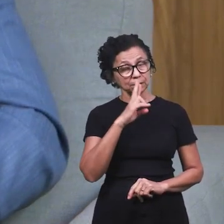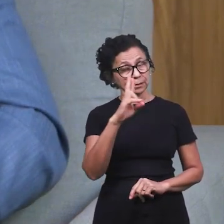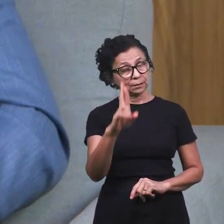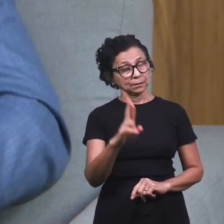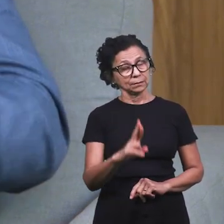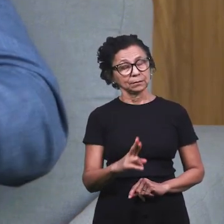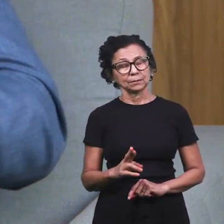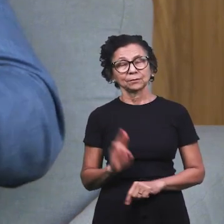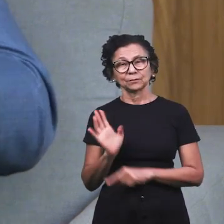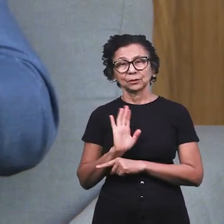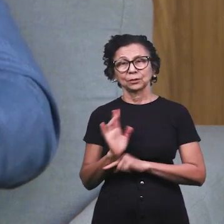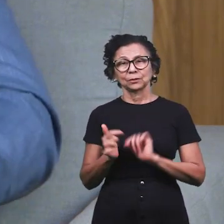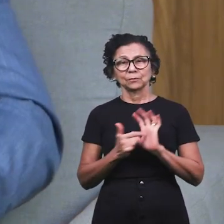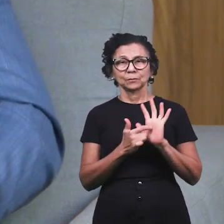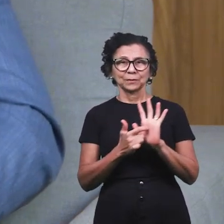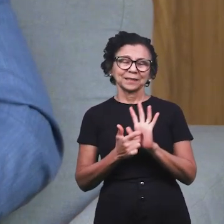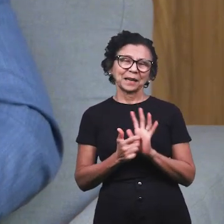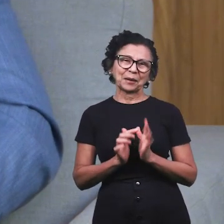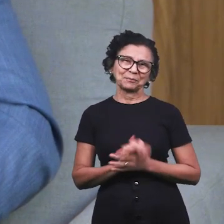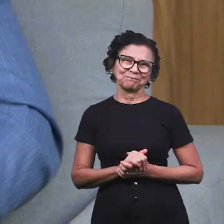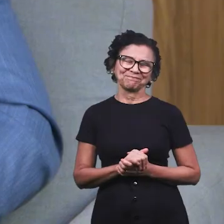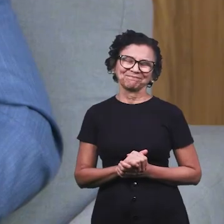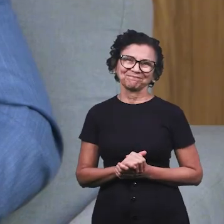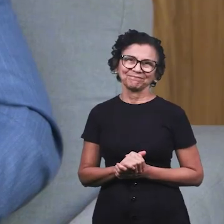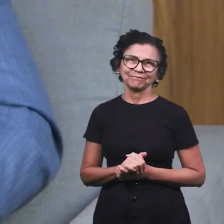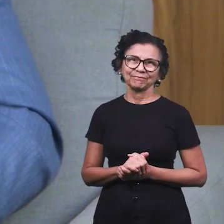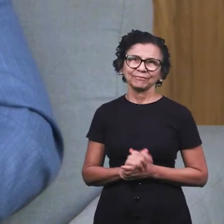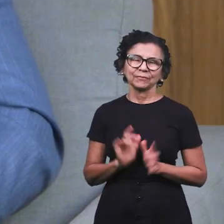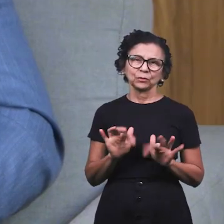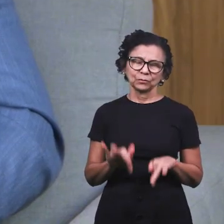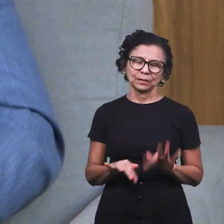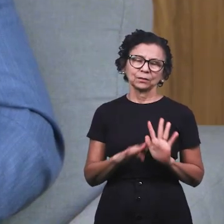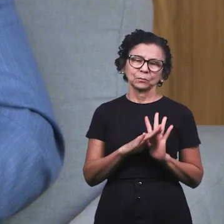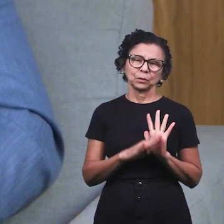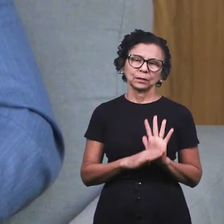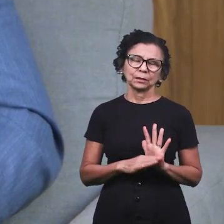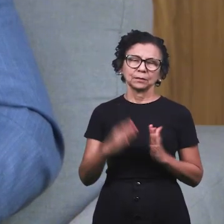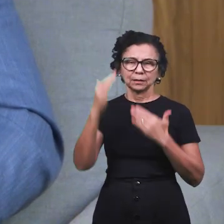vai ser exibido. Grava e nos envia aqui. Estamos chegando perto do final do